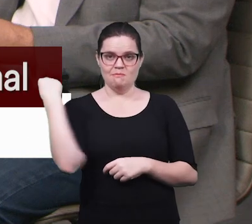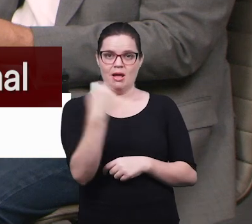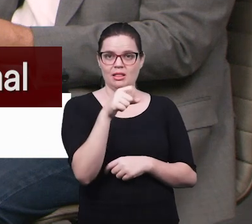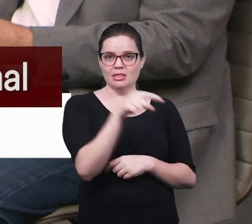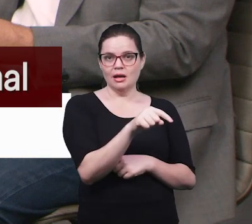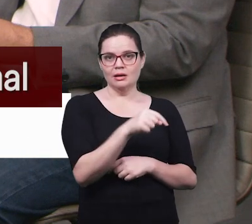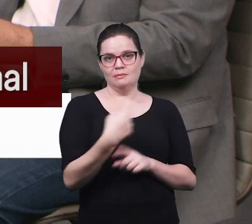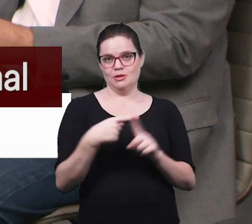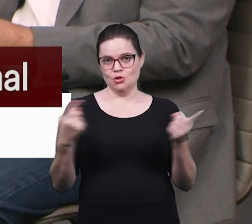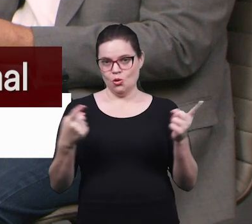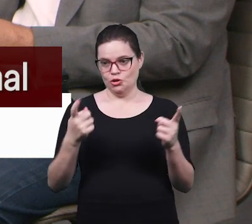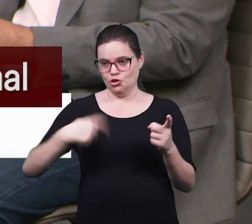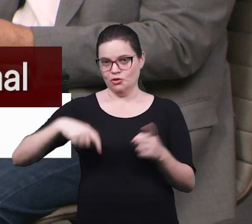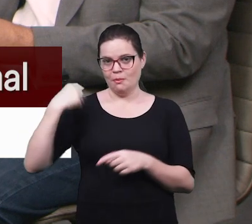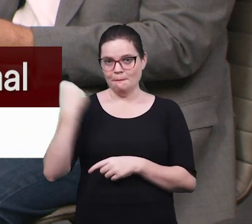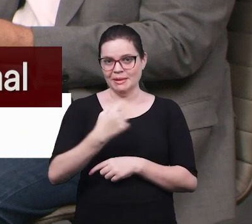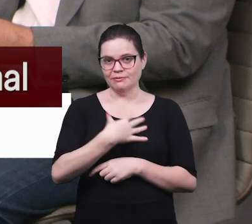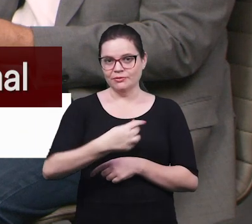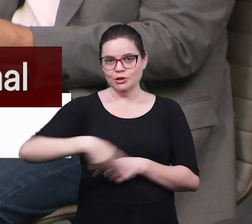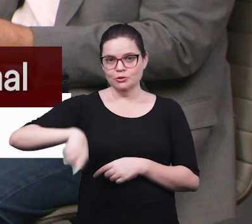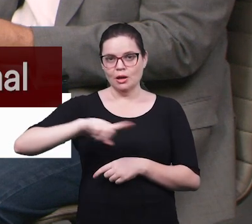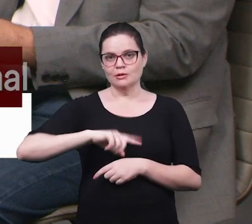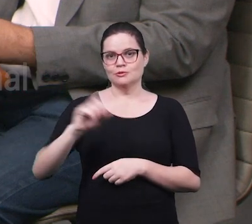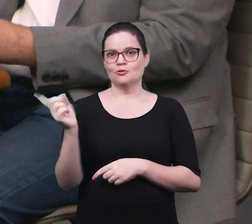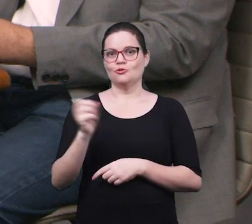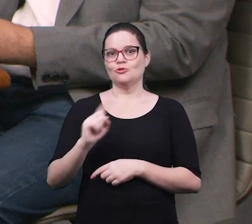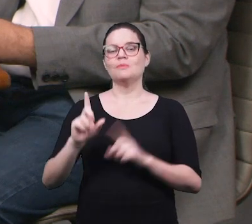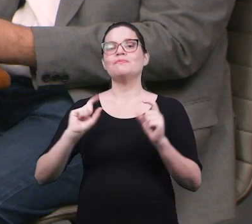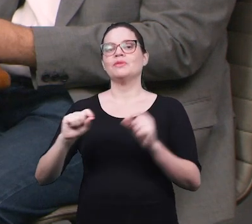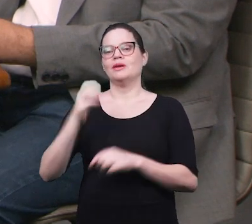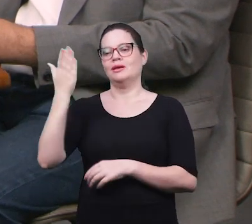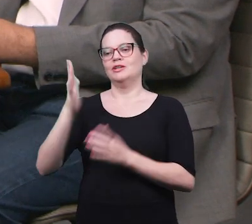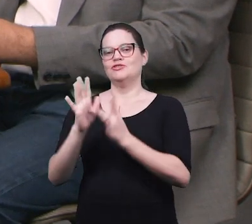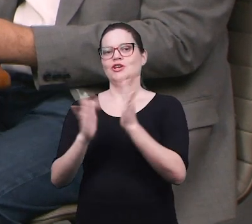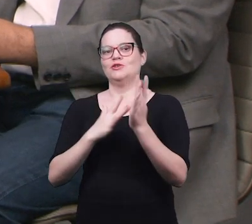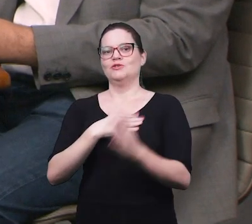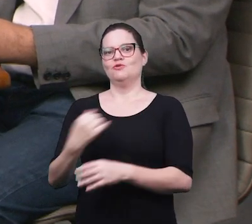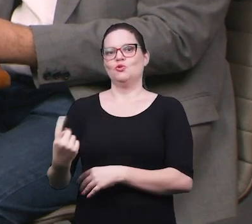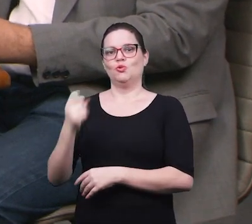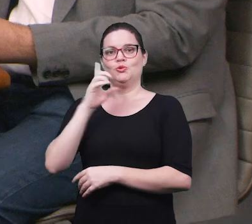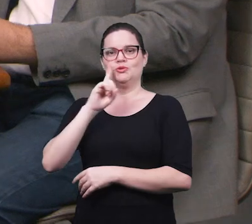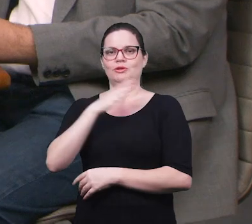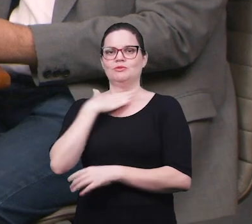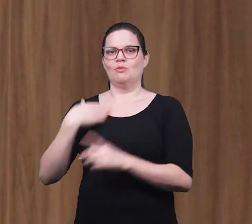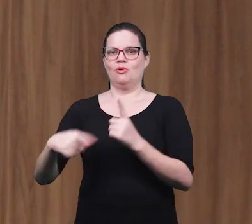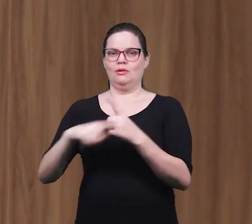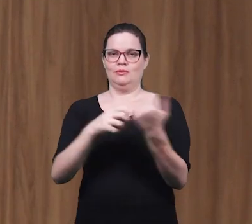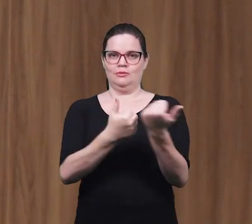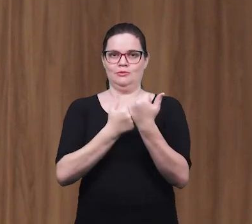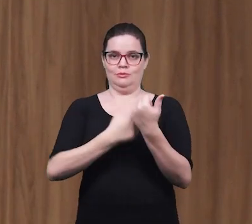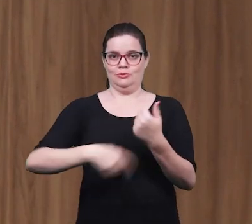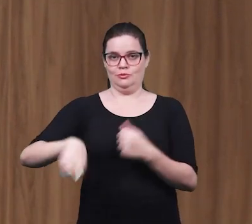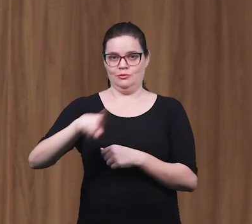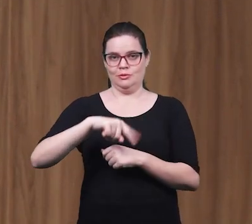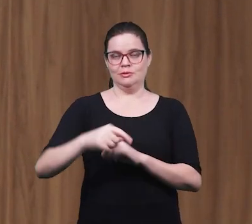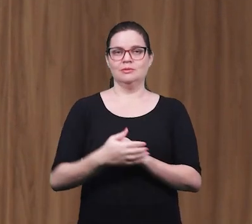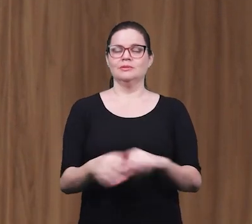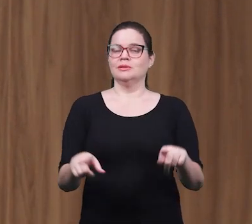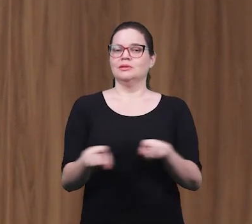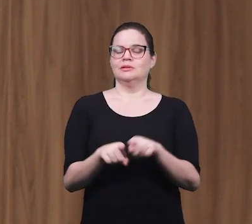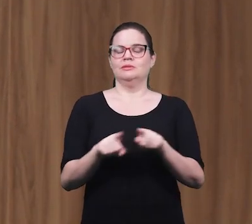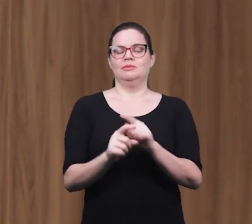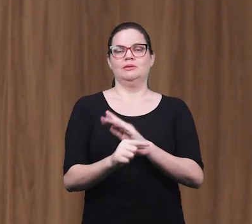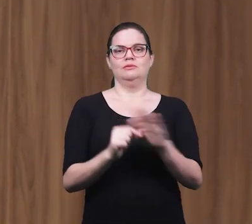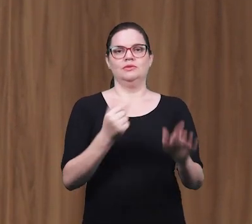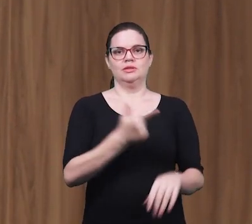lugar. Então há salvação para os nossos filhos que são rebeldes, né? E aqui no restante, aqui no versículo